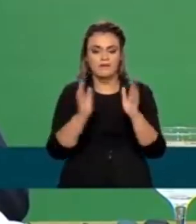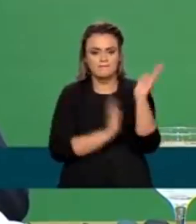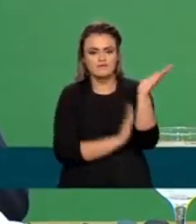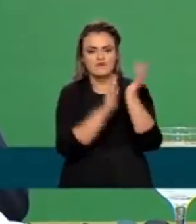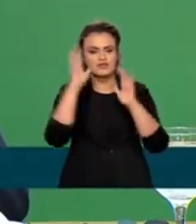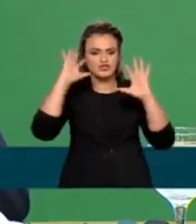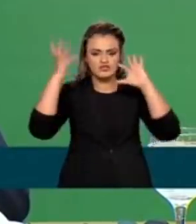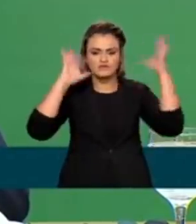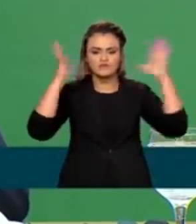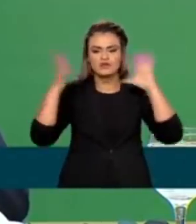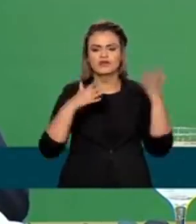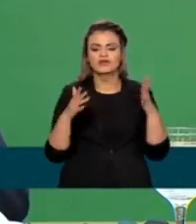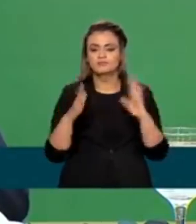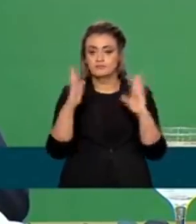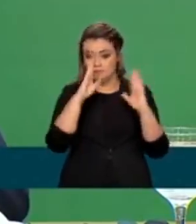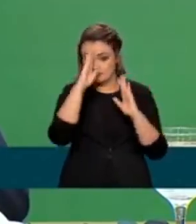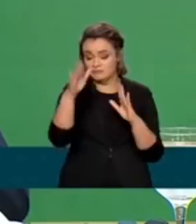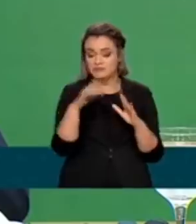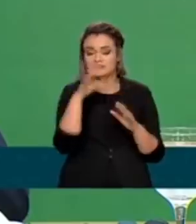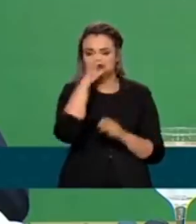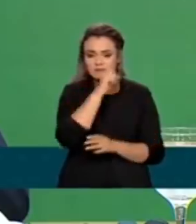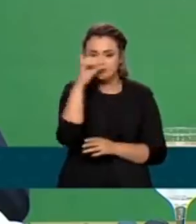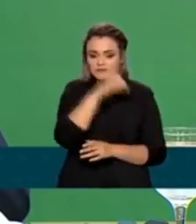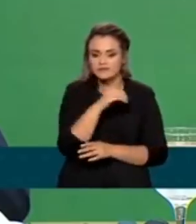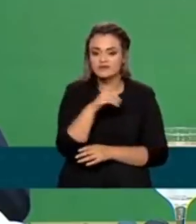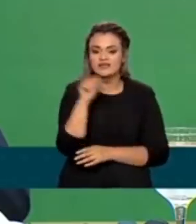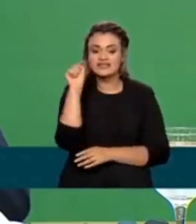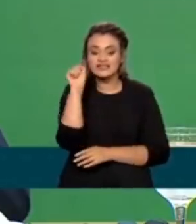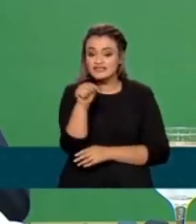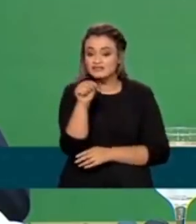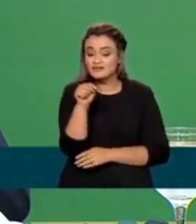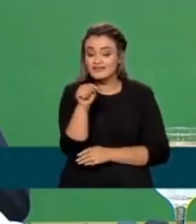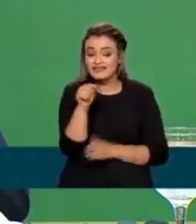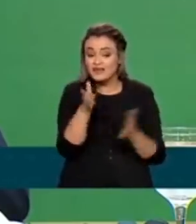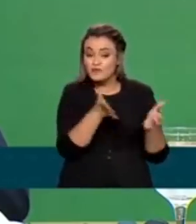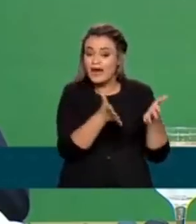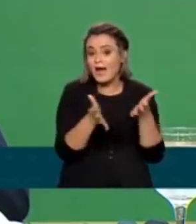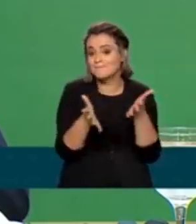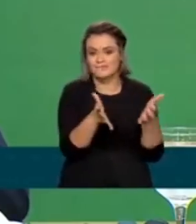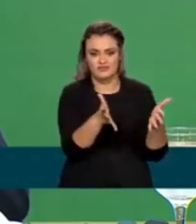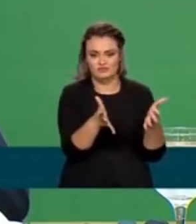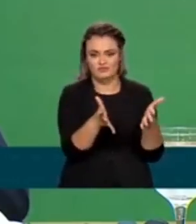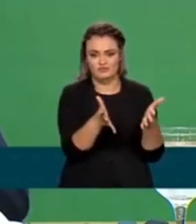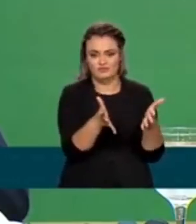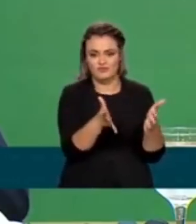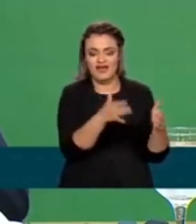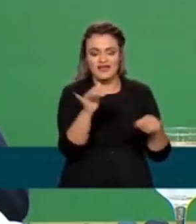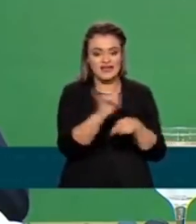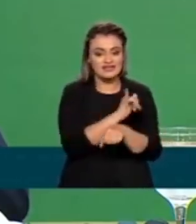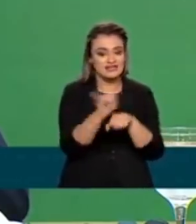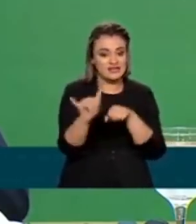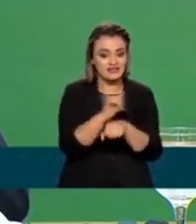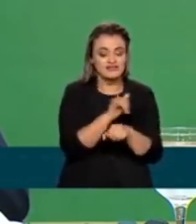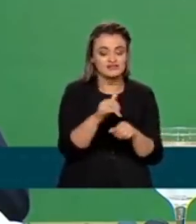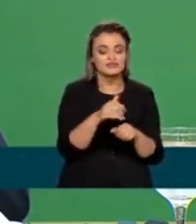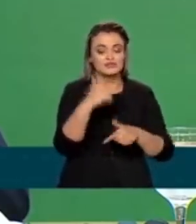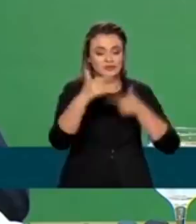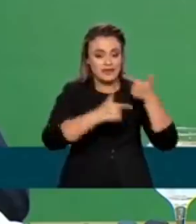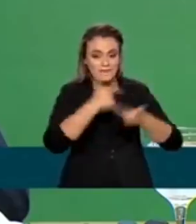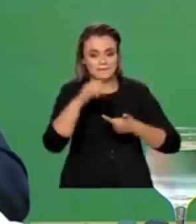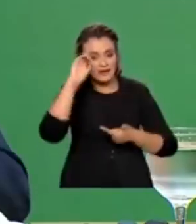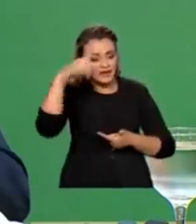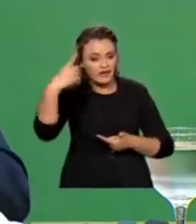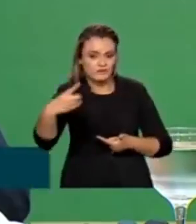burocrática, inclusive nos finais de semana, essa era a diretriz de trabalho e a rotina do Ministério da